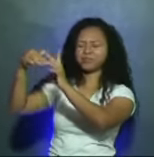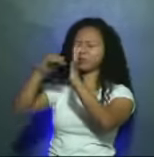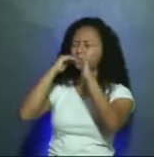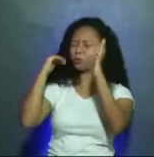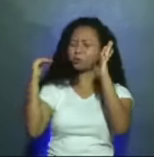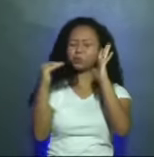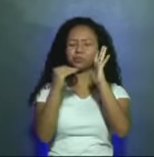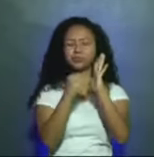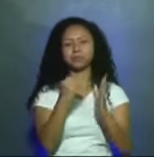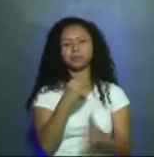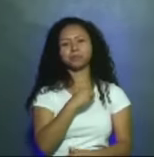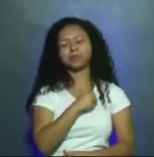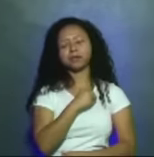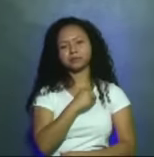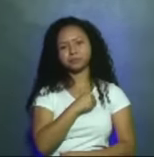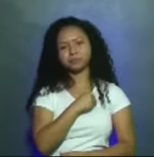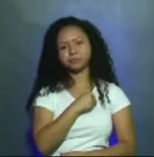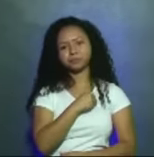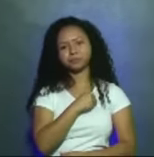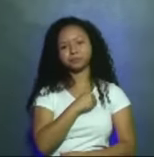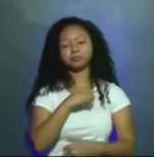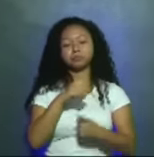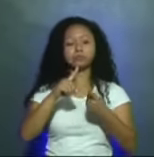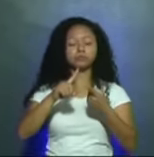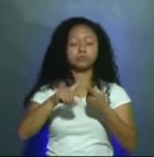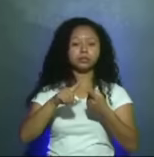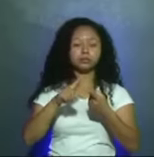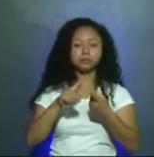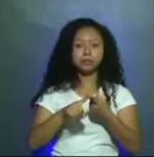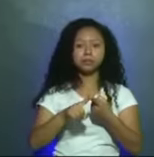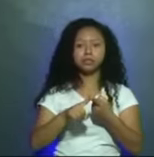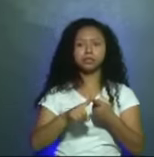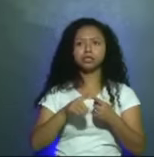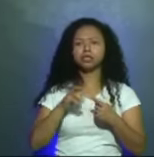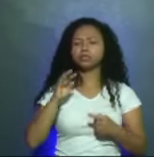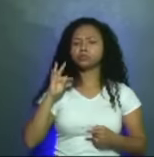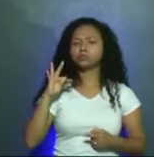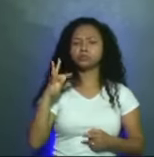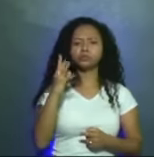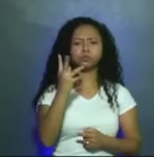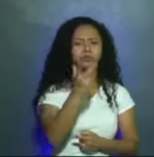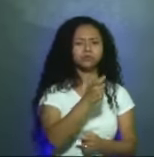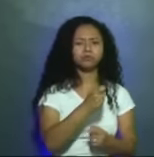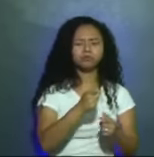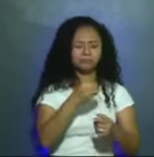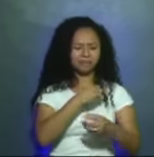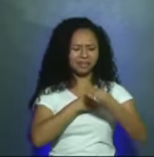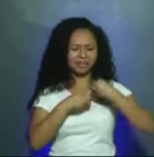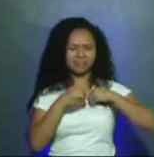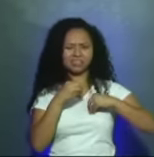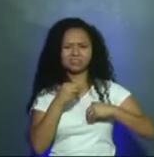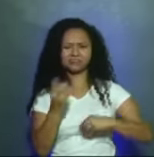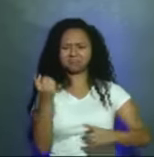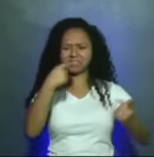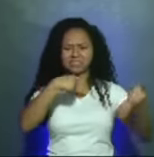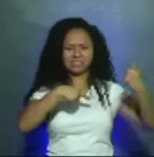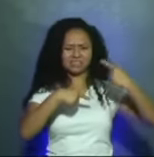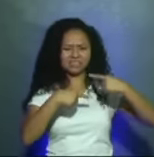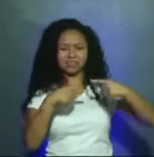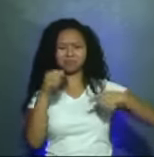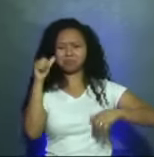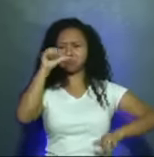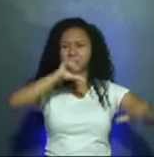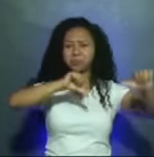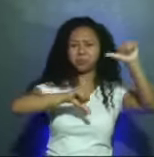pecado, e também todo o resultado do pecado, tudo que o pecado trazia de ruim, Jesus levou